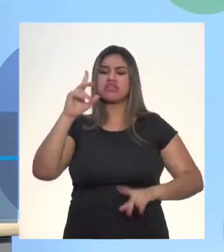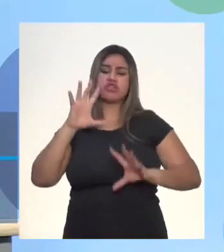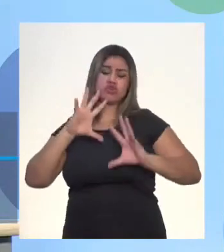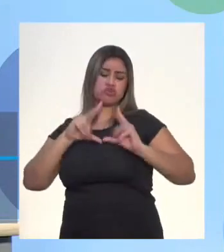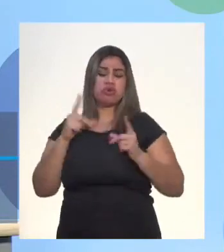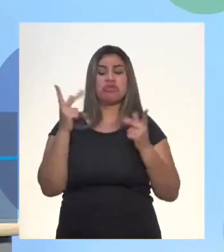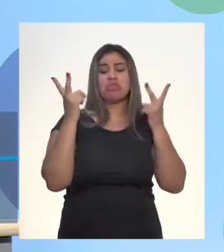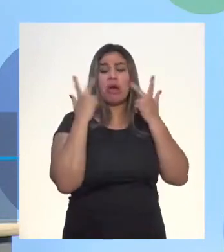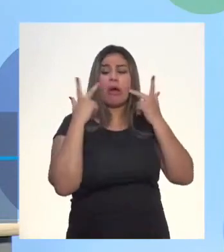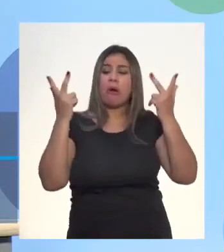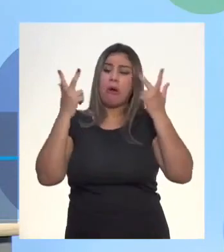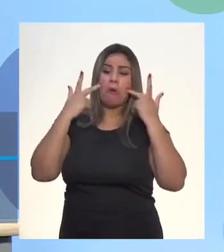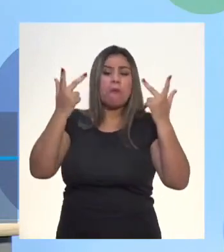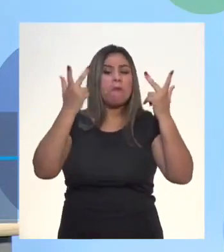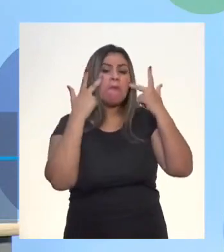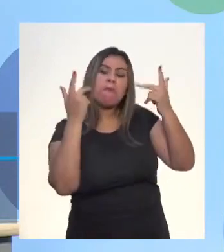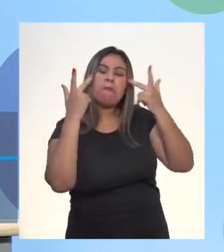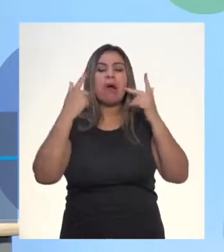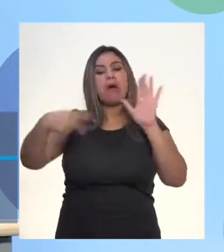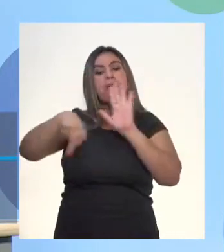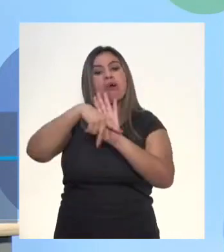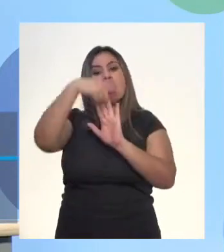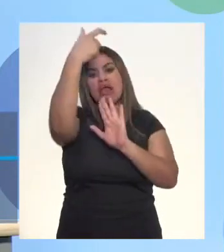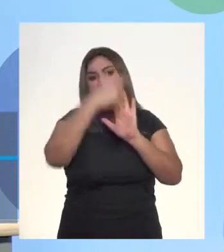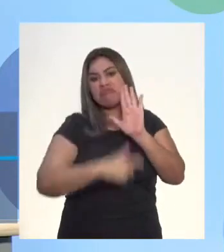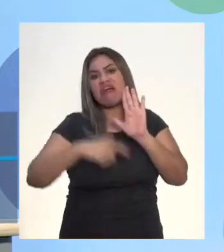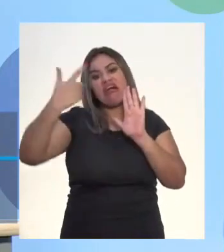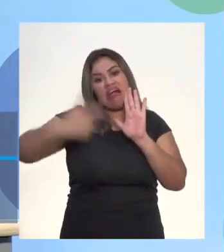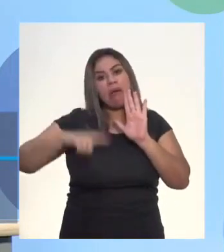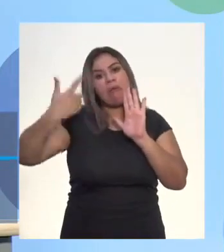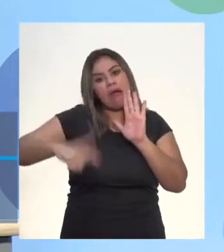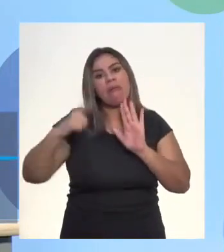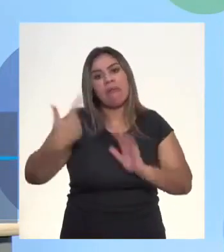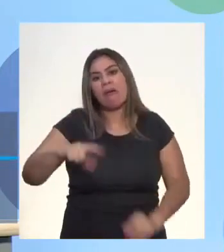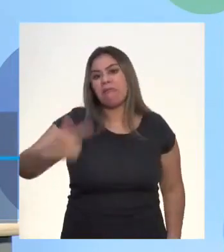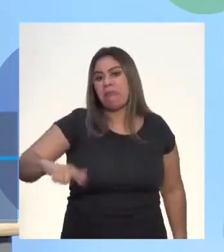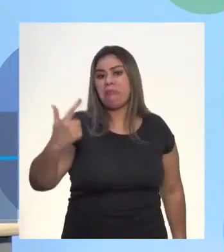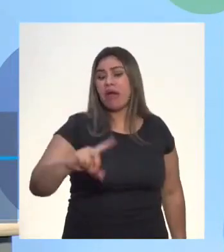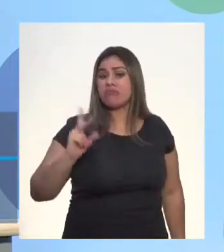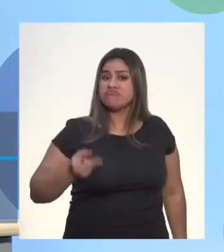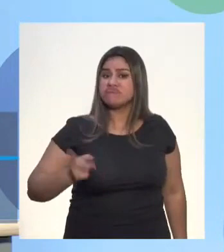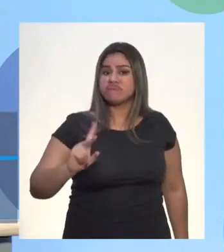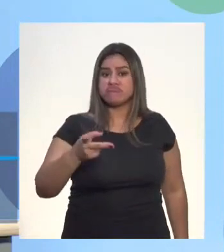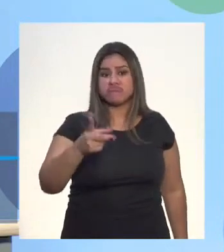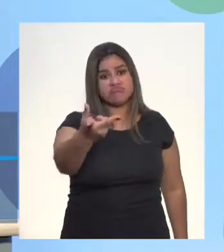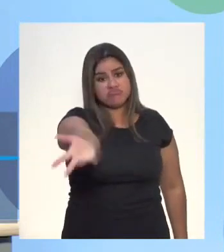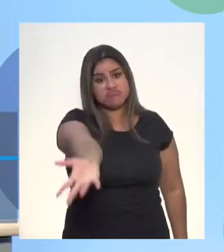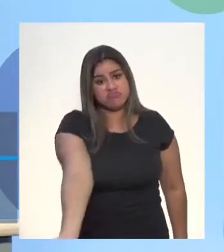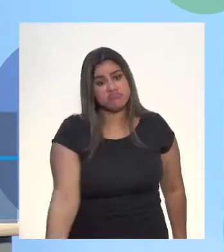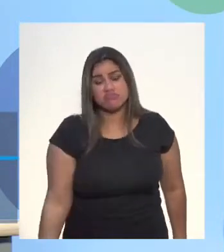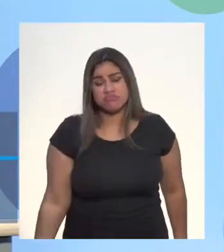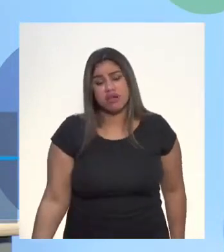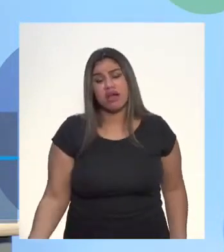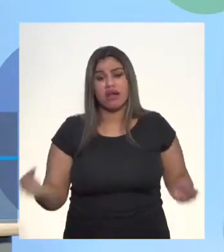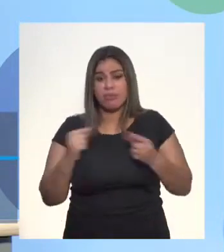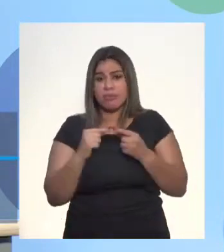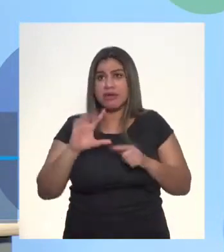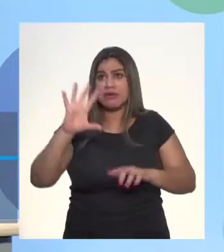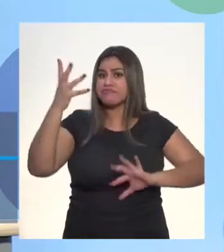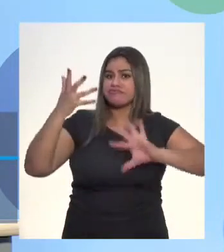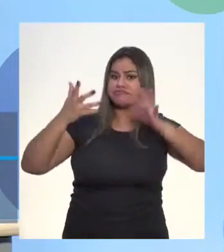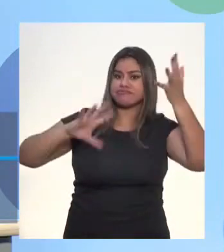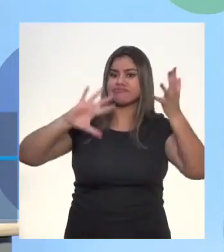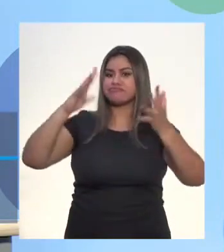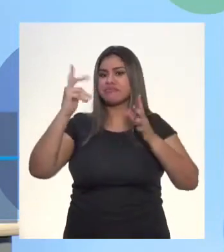causa justamente do padrão, da recorrência, da repetição, da permanência de determinados fenômenos e